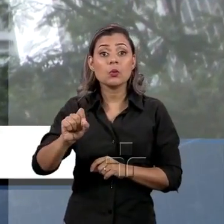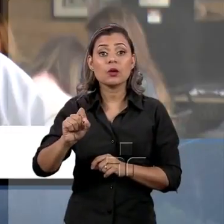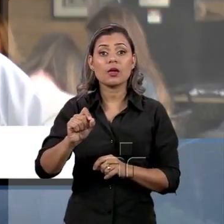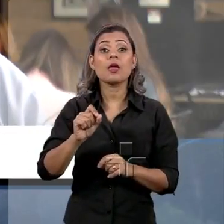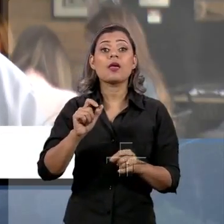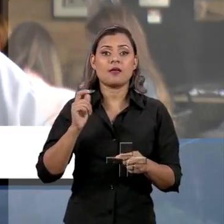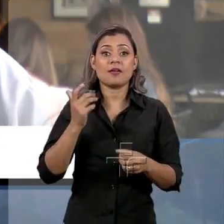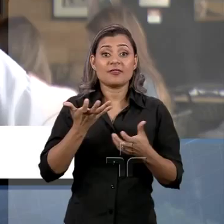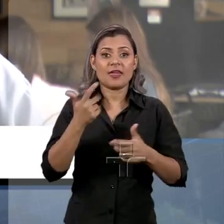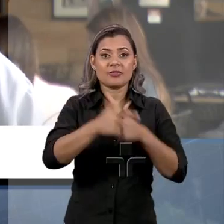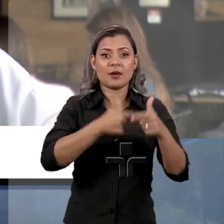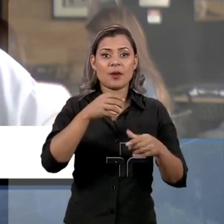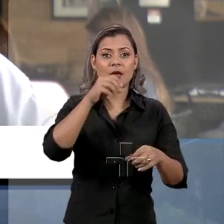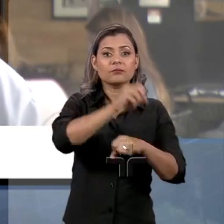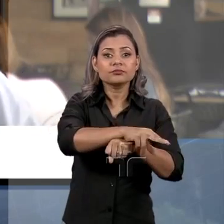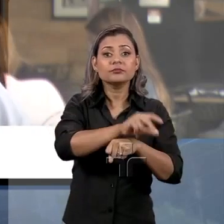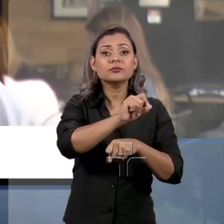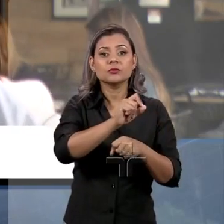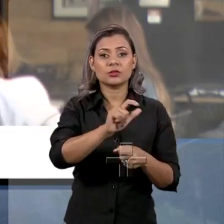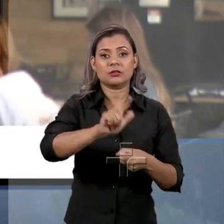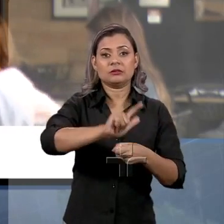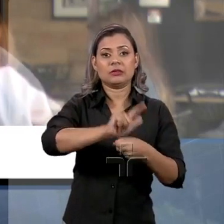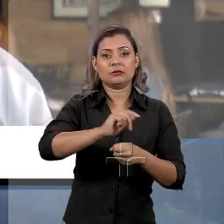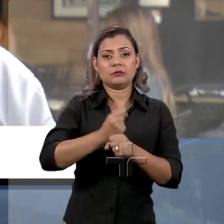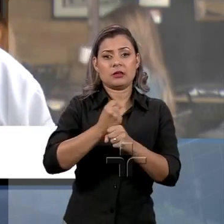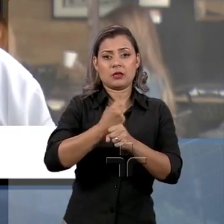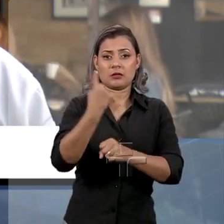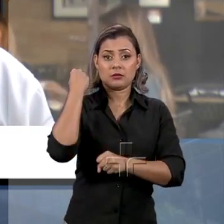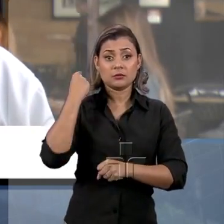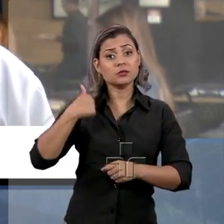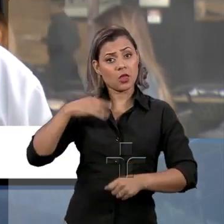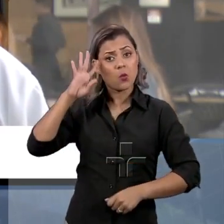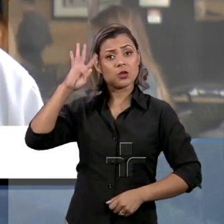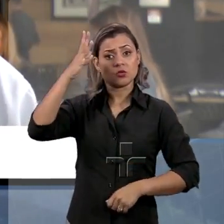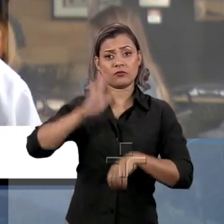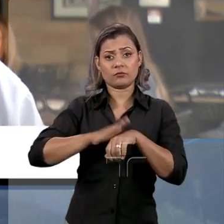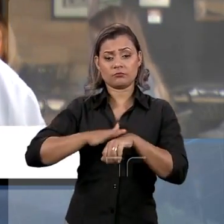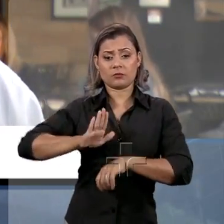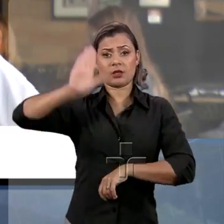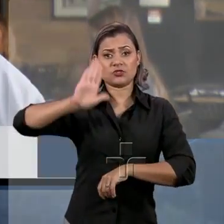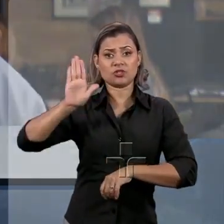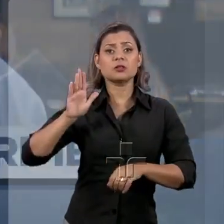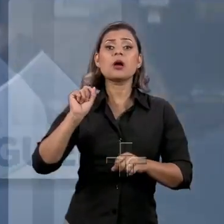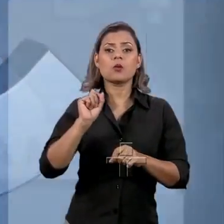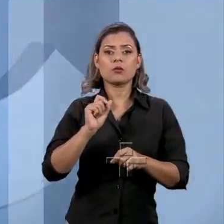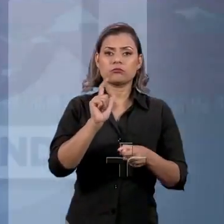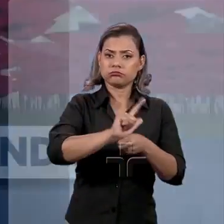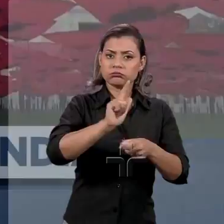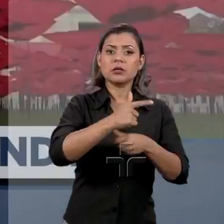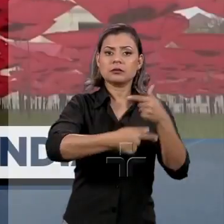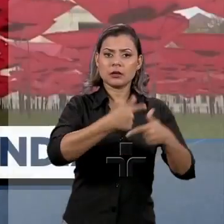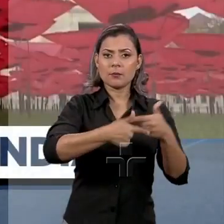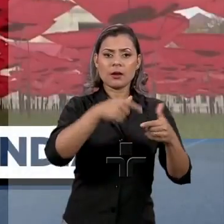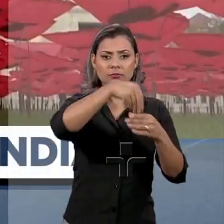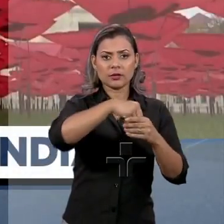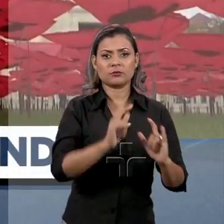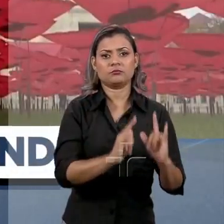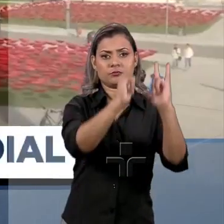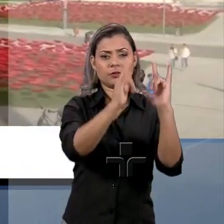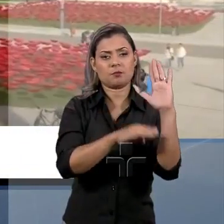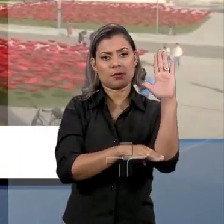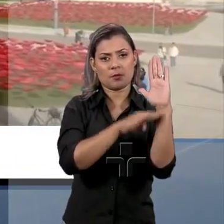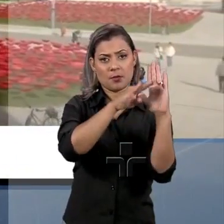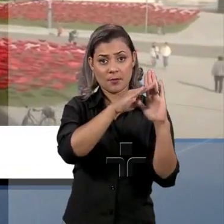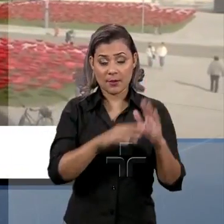síndico. O pessoal que está na gestão do prédio já está há muito tempo. Eu resolvi me candidatar a síndico. Europa